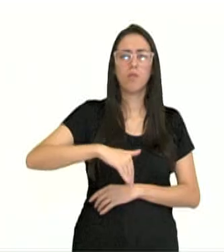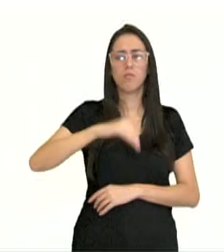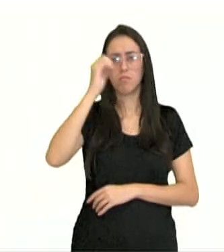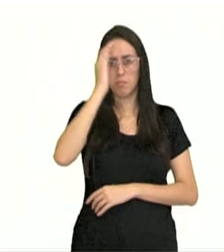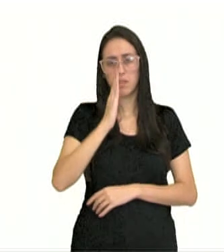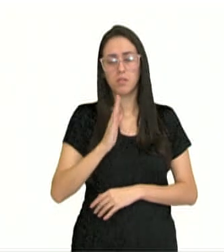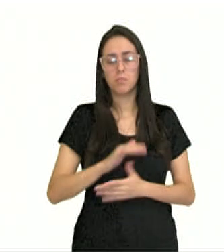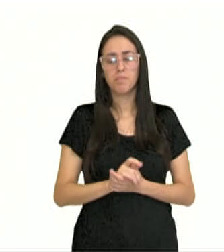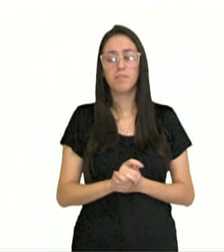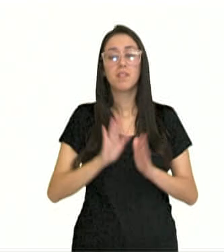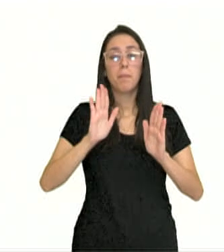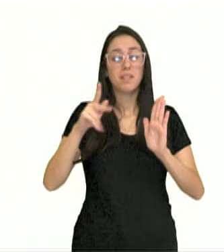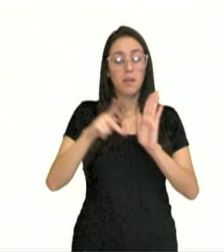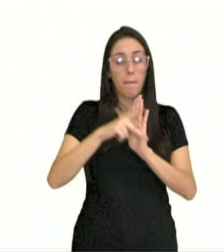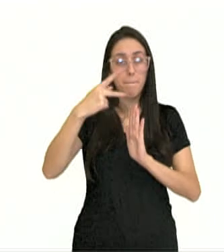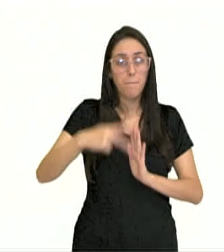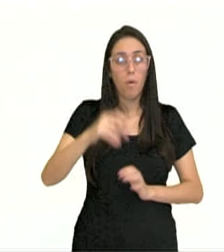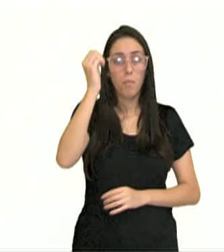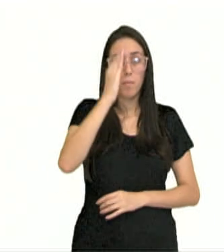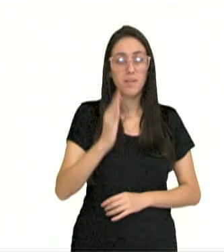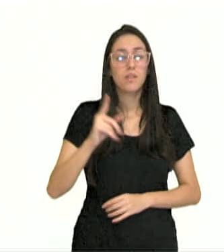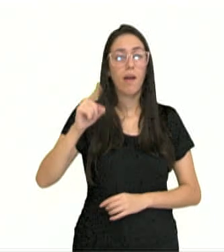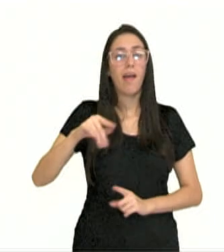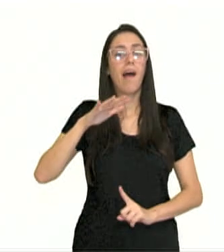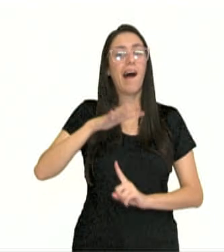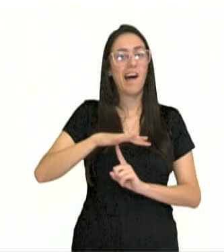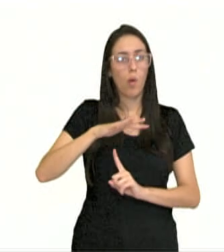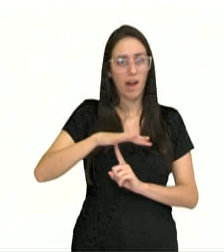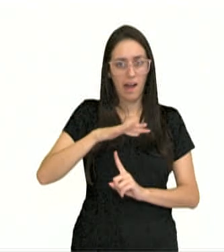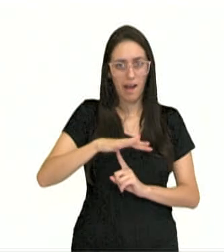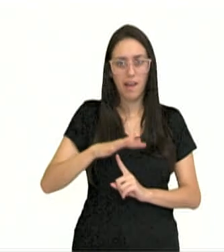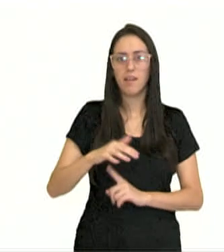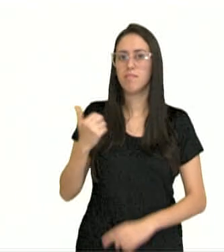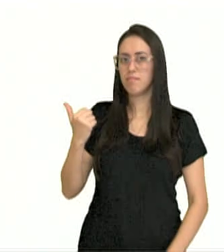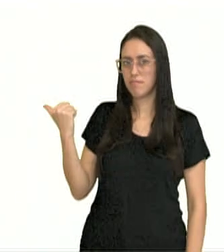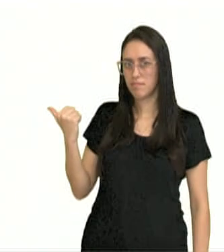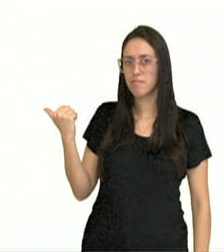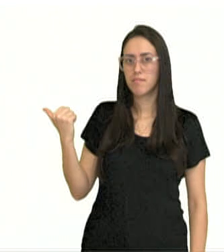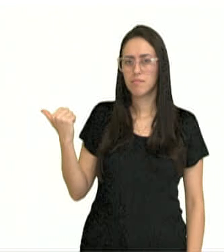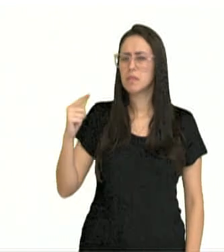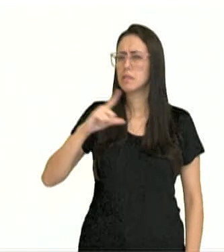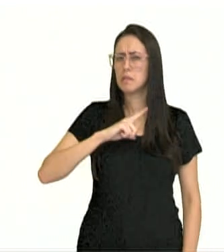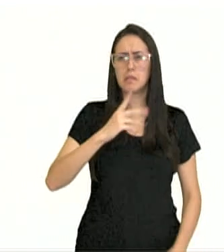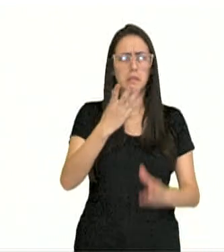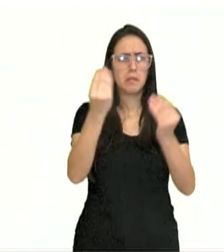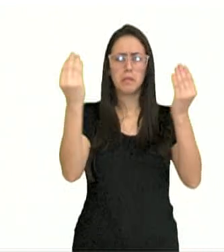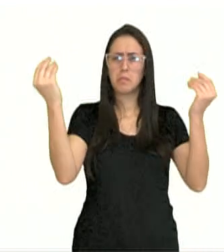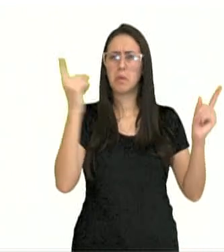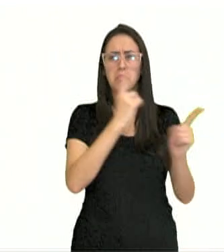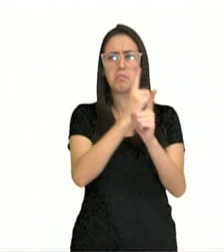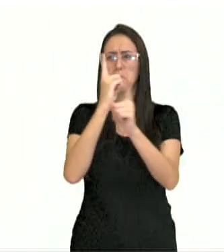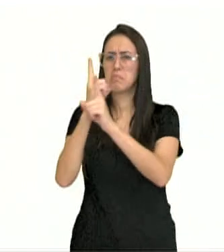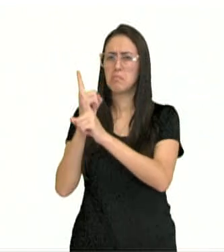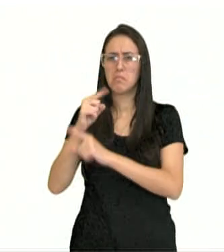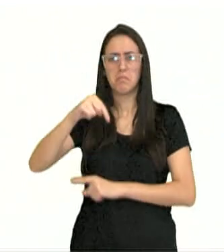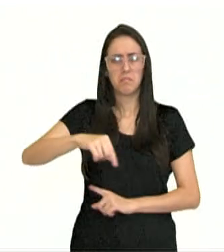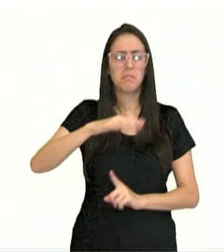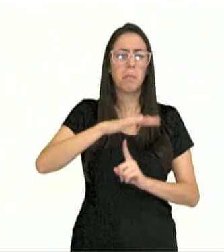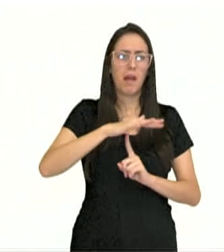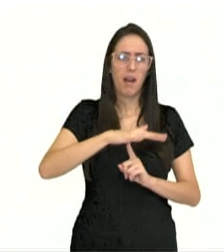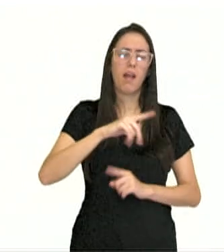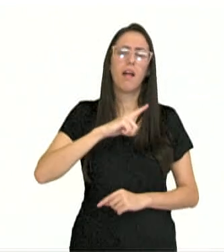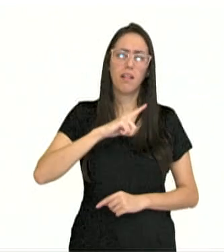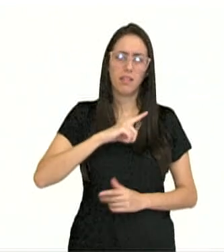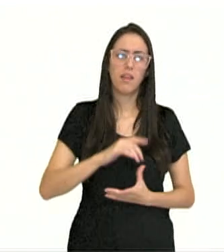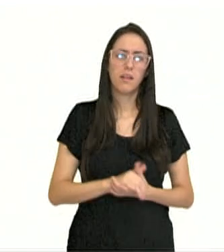Brasil? A araucária, que também é conhecida como pinheiro do Paraná, porque ela é muito encontrada no nosso estado. Embora